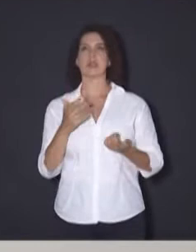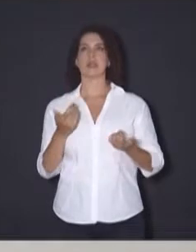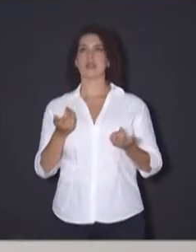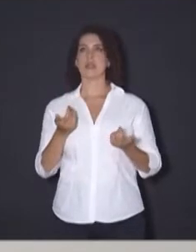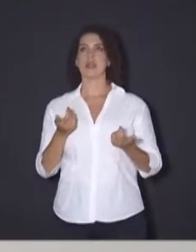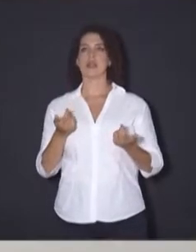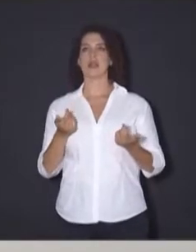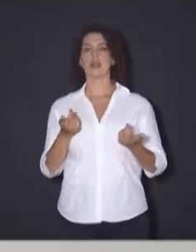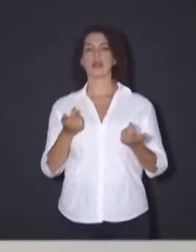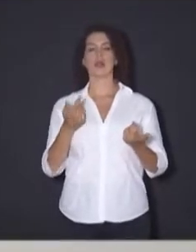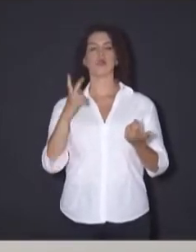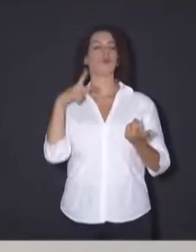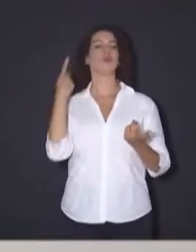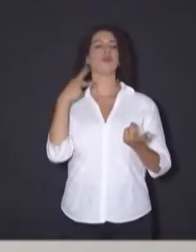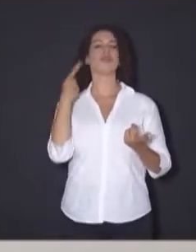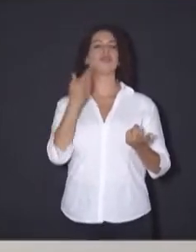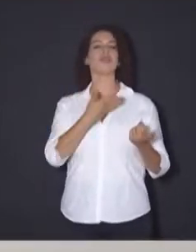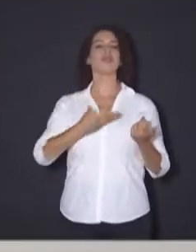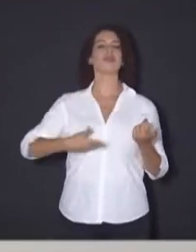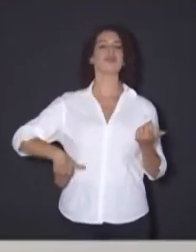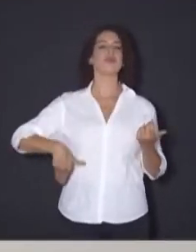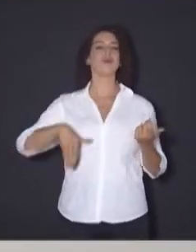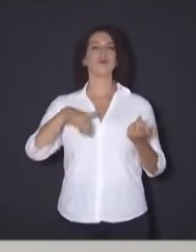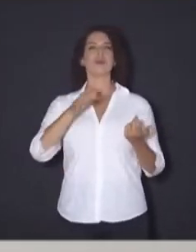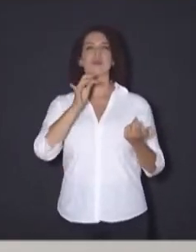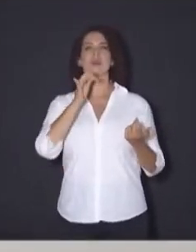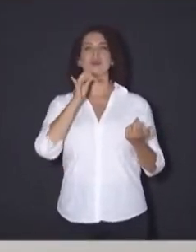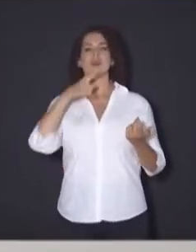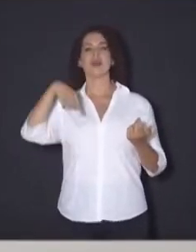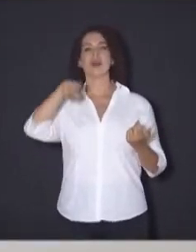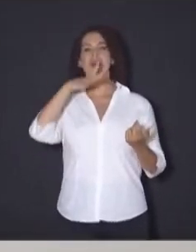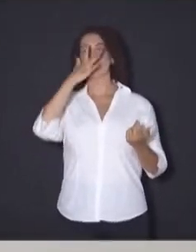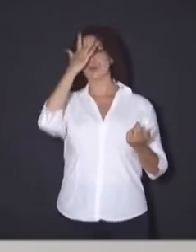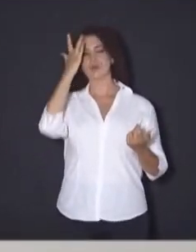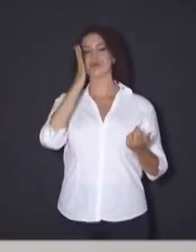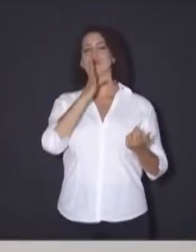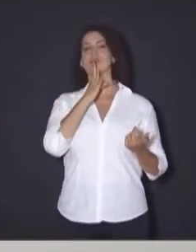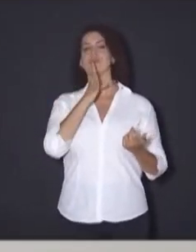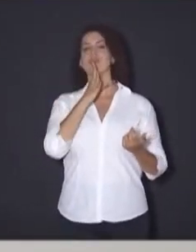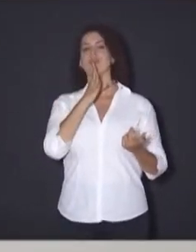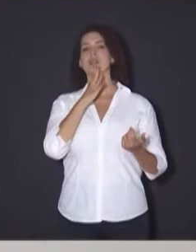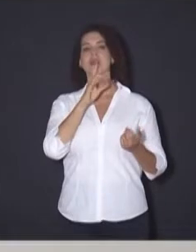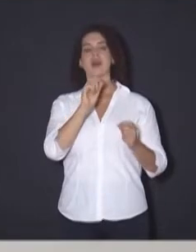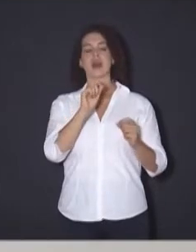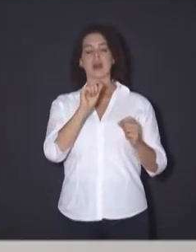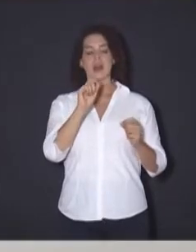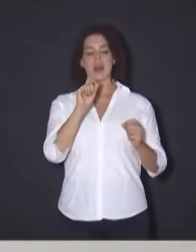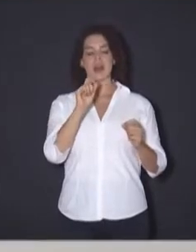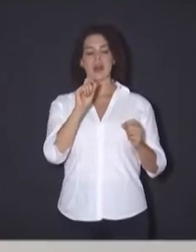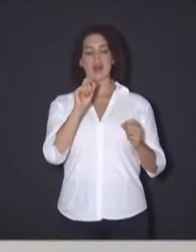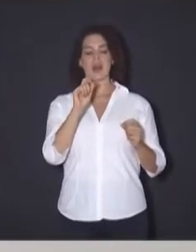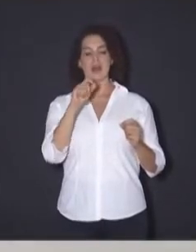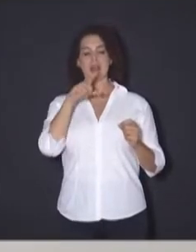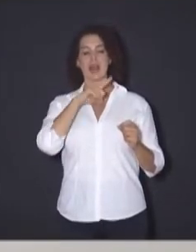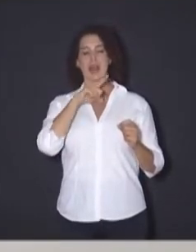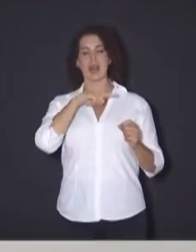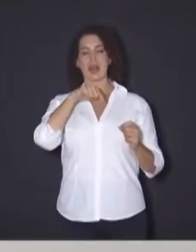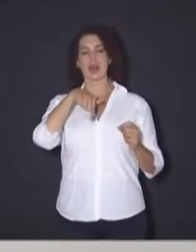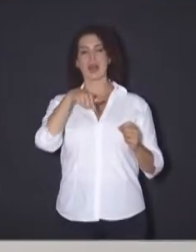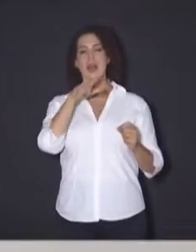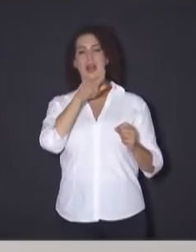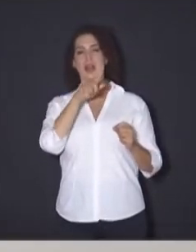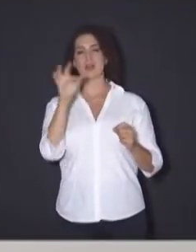vou pegar uma política pública que água vou aqui é muito com isso existe agora o espaço aqui grande lauro de freitas